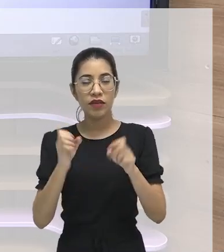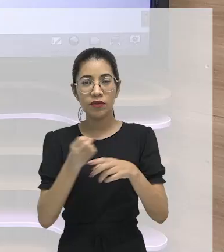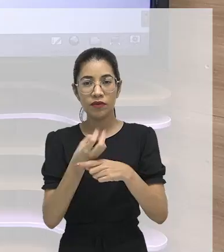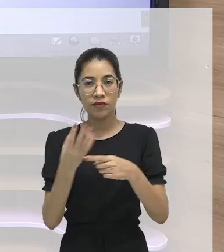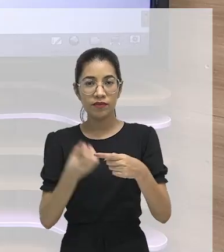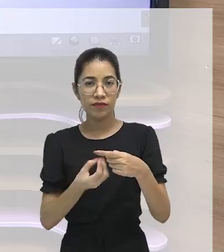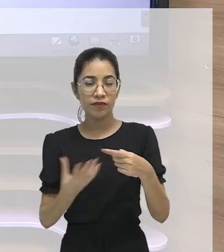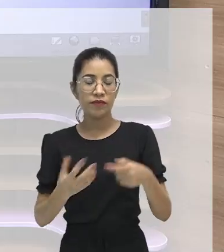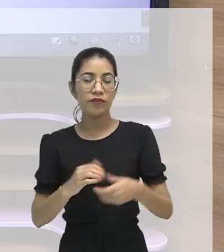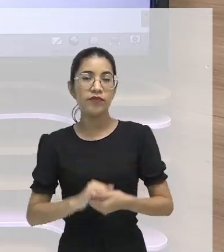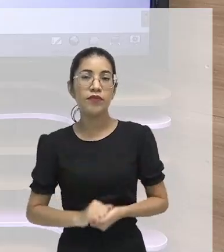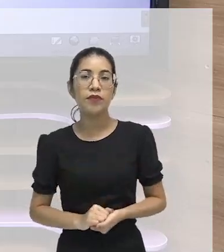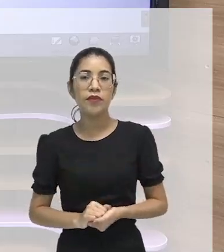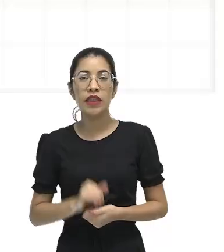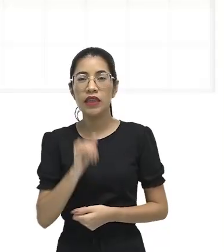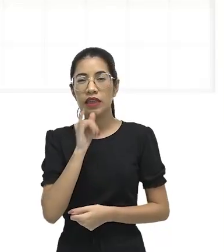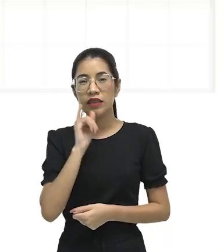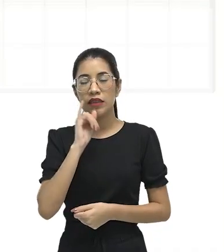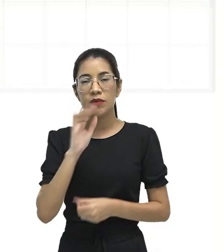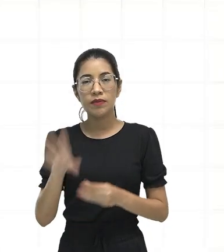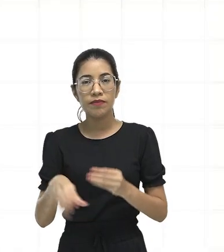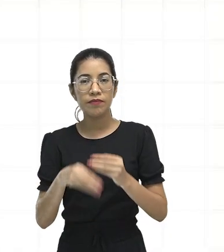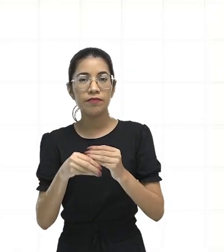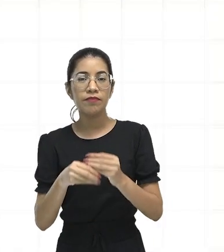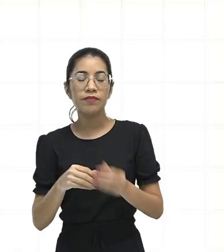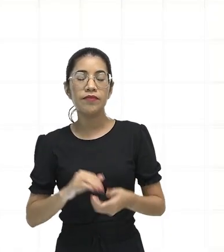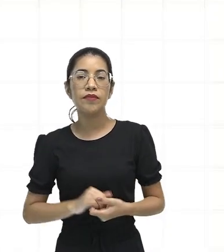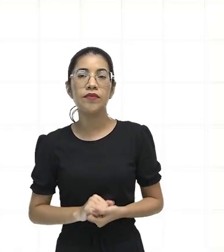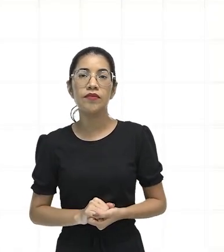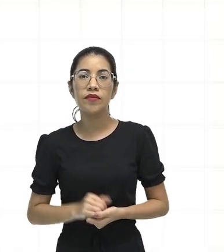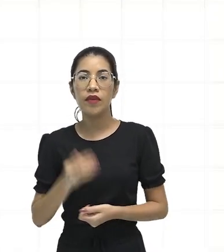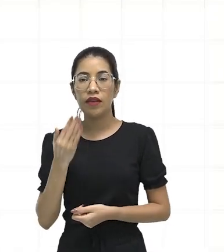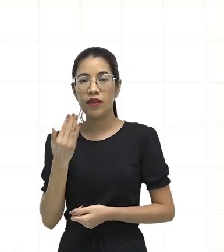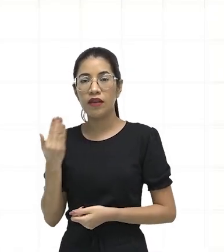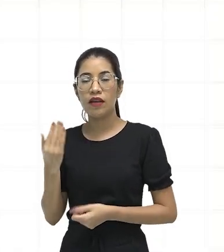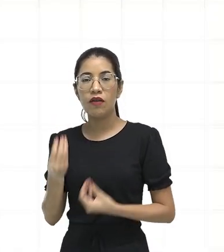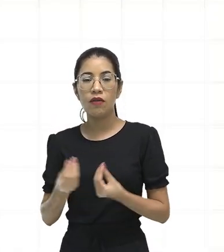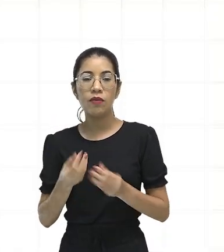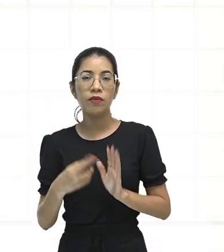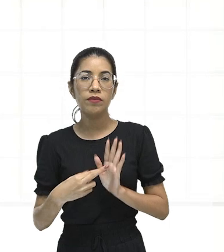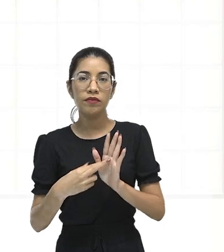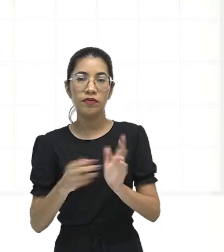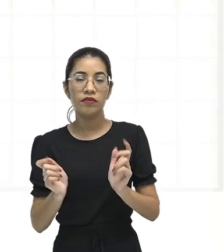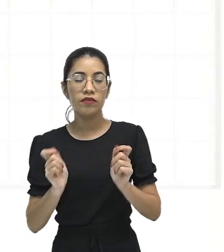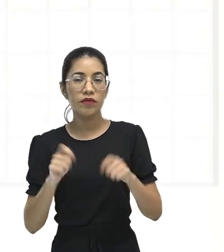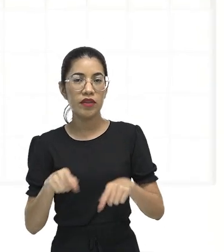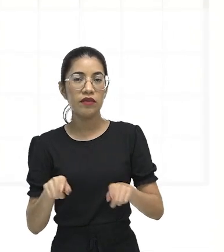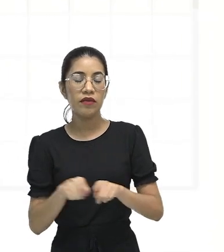Vamos ver mais alguns exemplos aqui? Olha só, eu tenho essas outras representações.